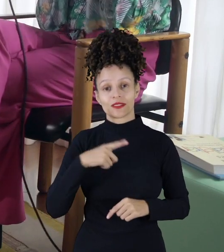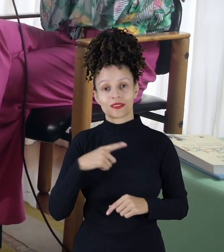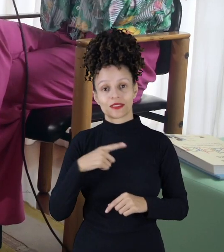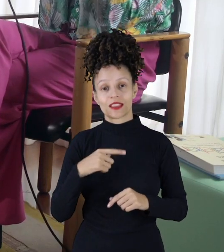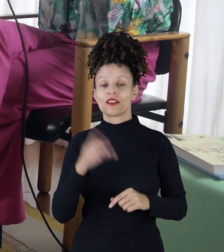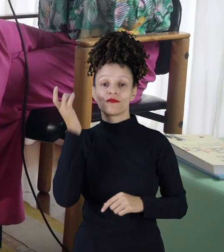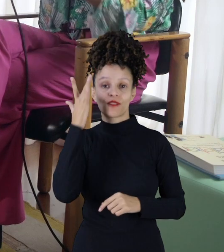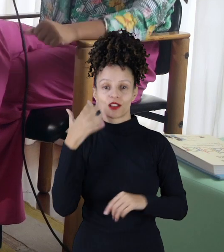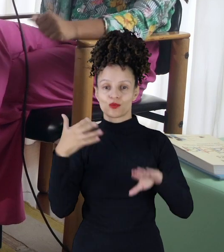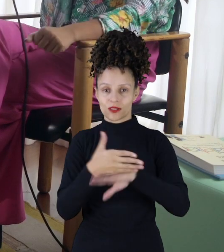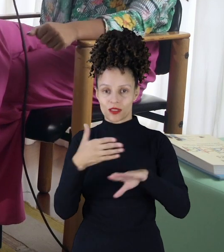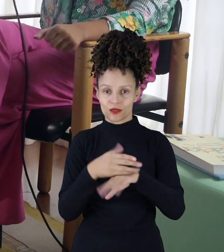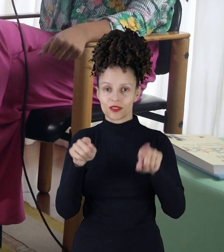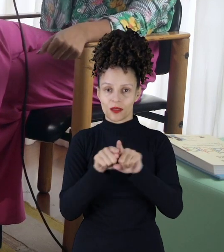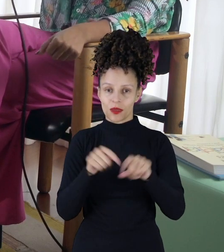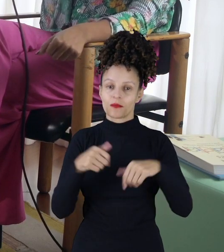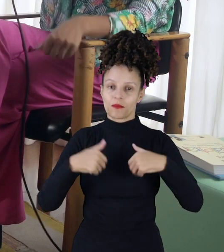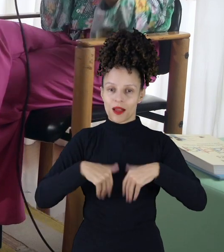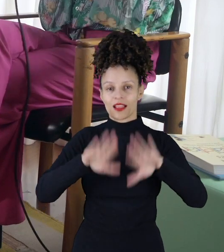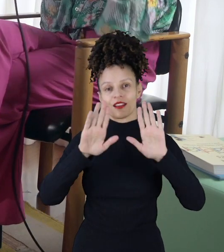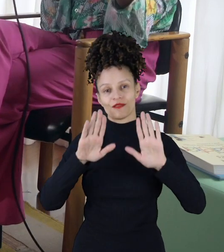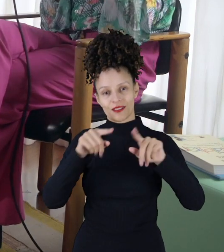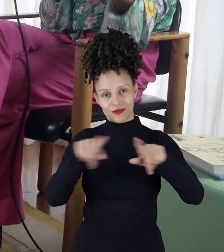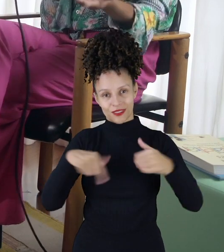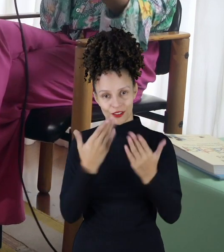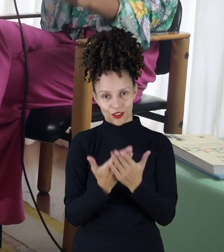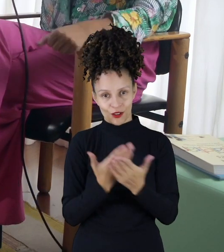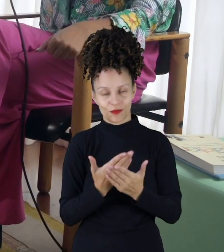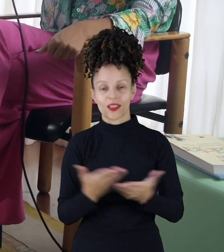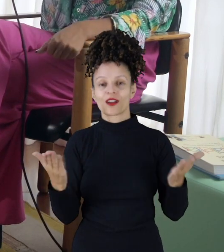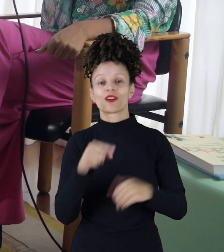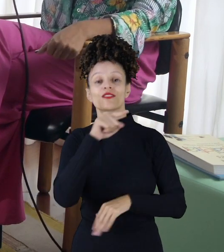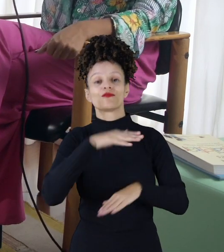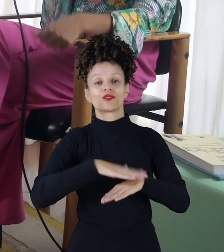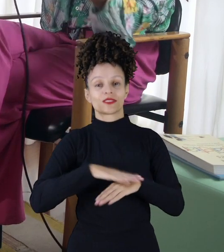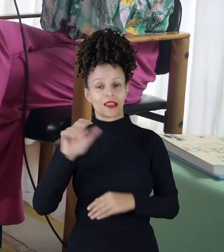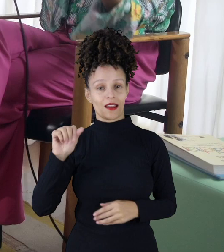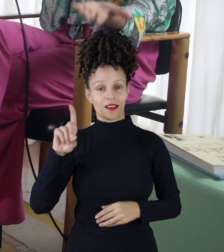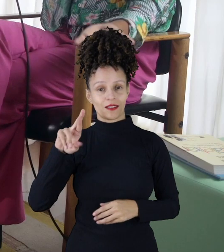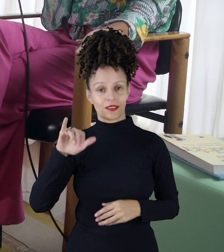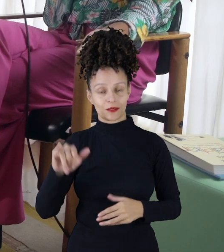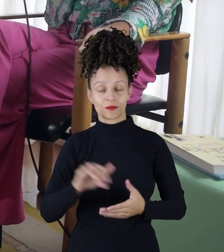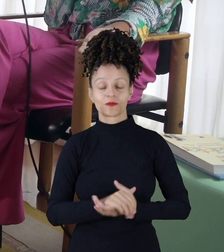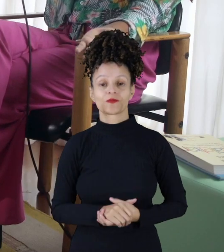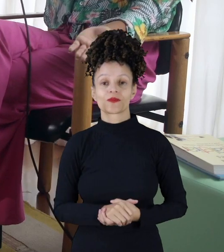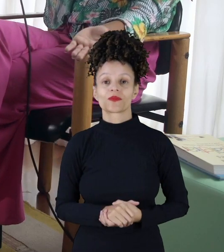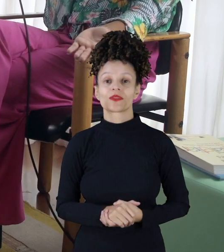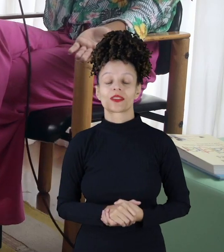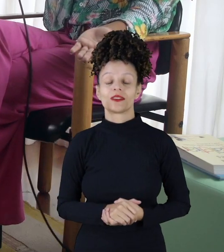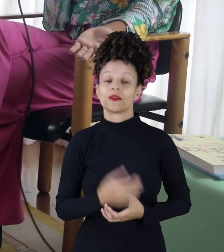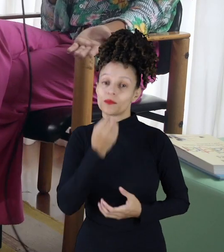Célia, a gente sabe que está de fácil acesso também para levar dentro da sala de aula. Agora chegou sua vez,